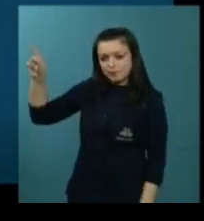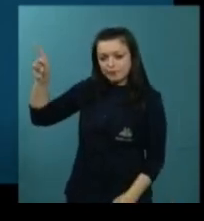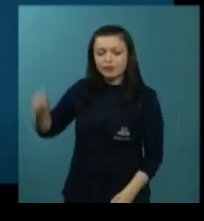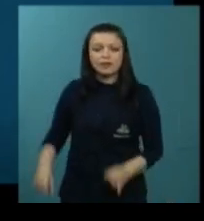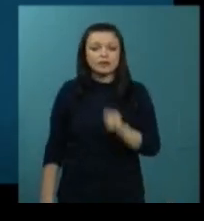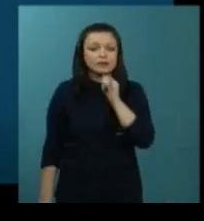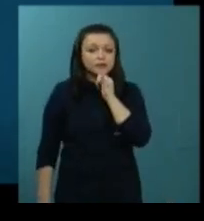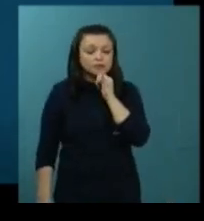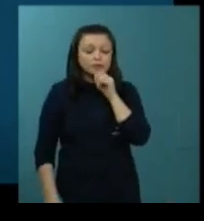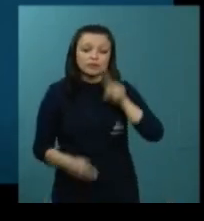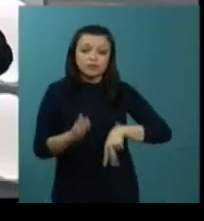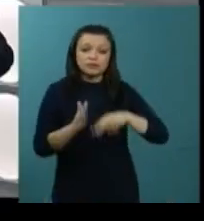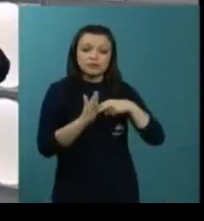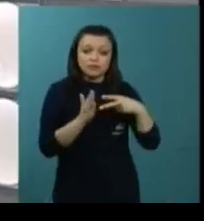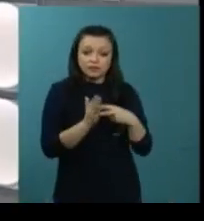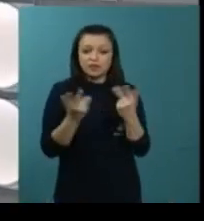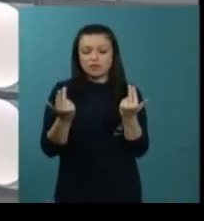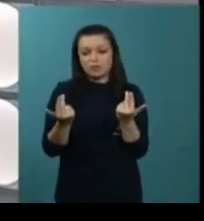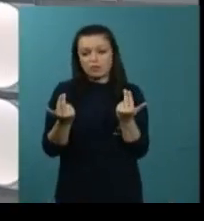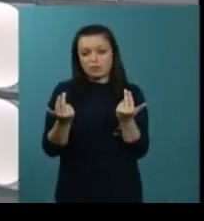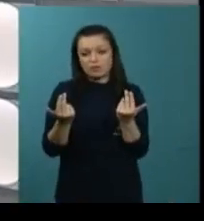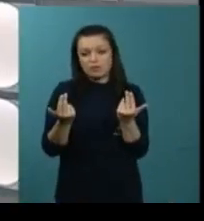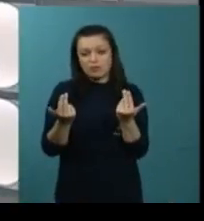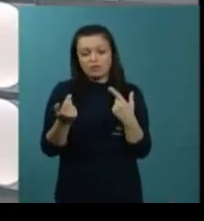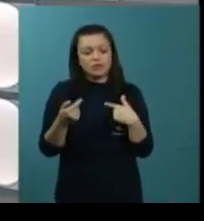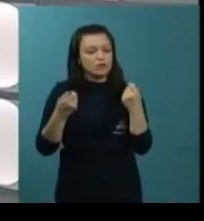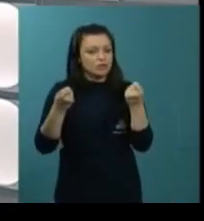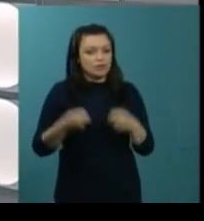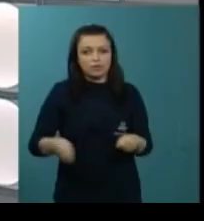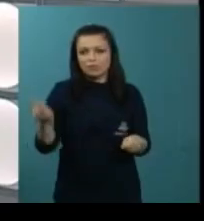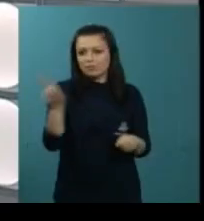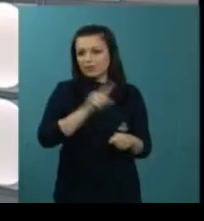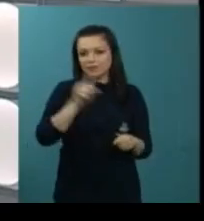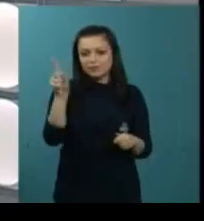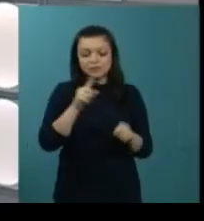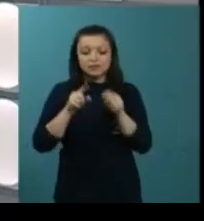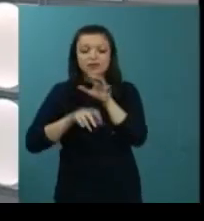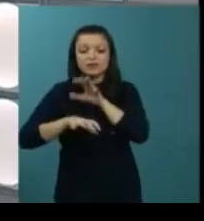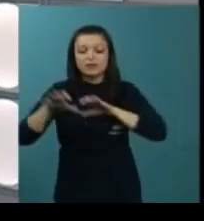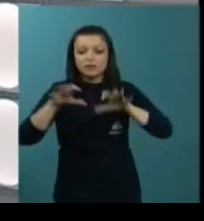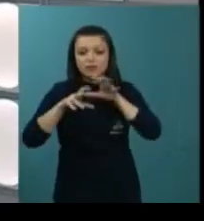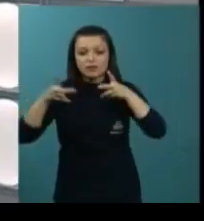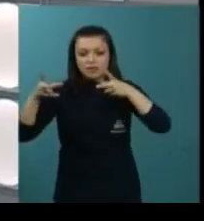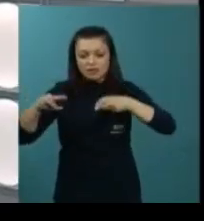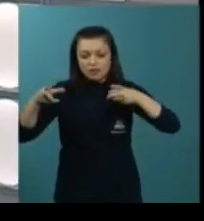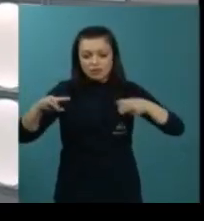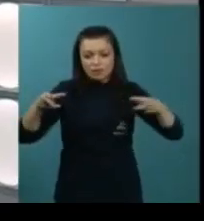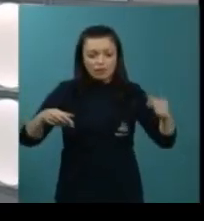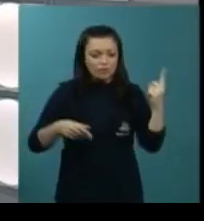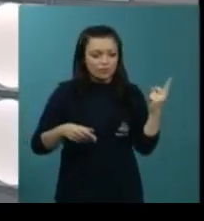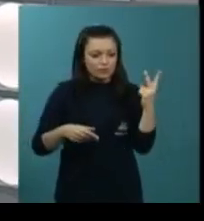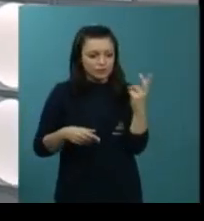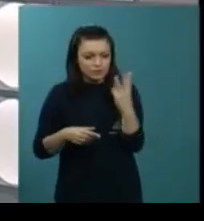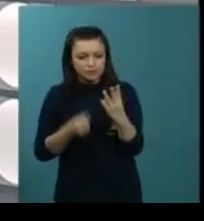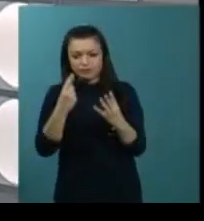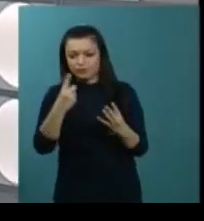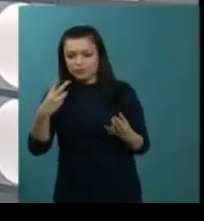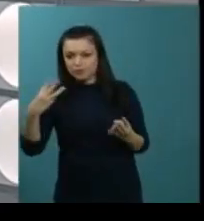dado, que não é necessário que esses elementos estejam na mesma